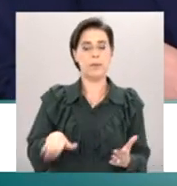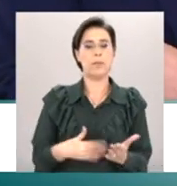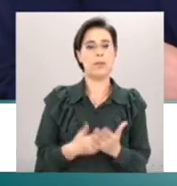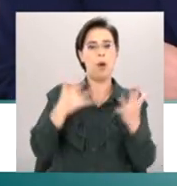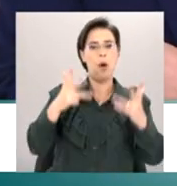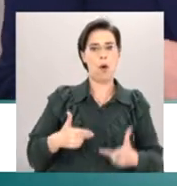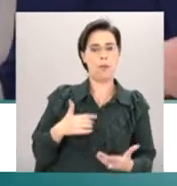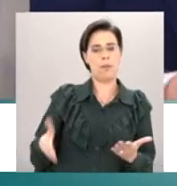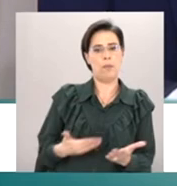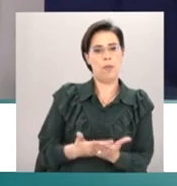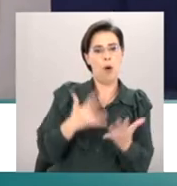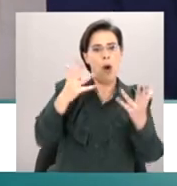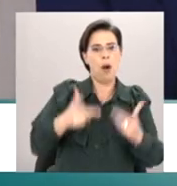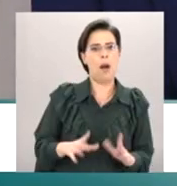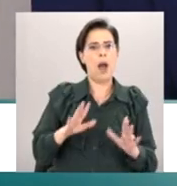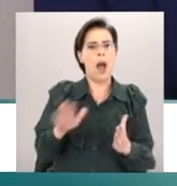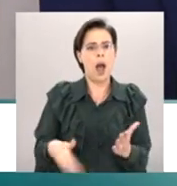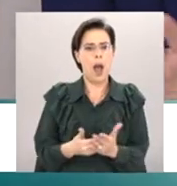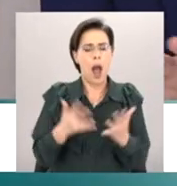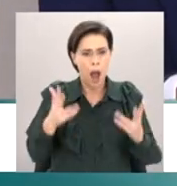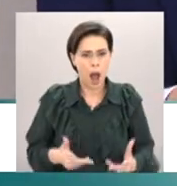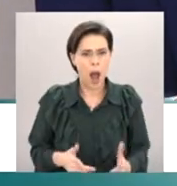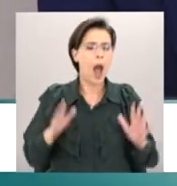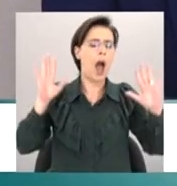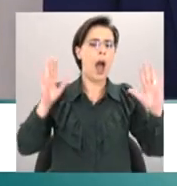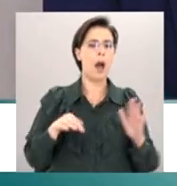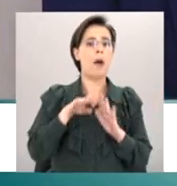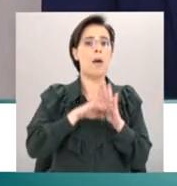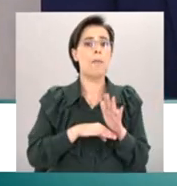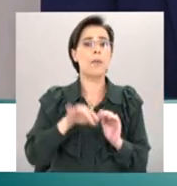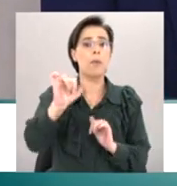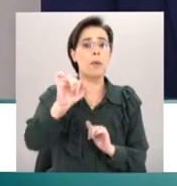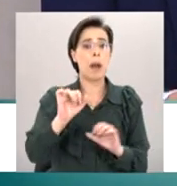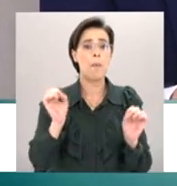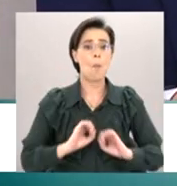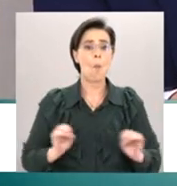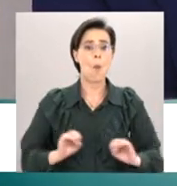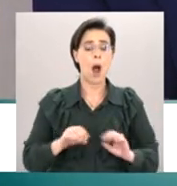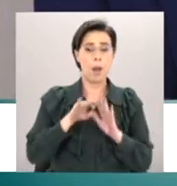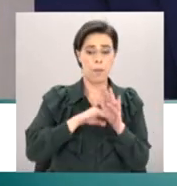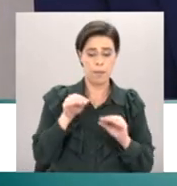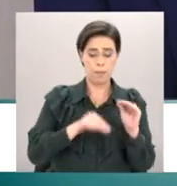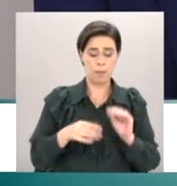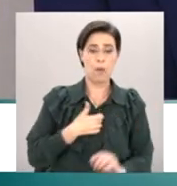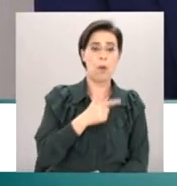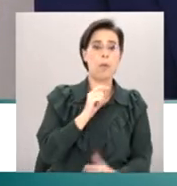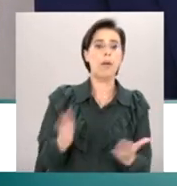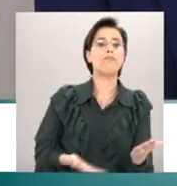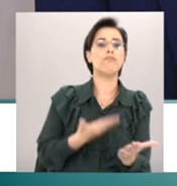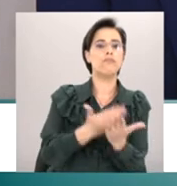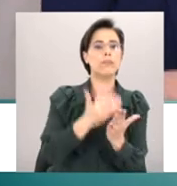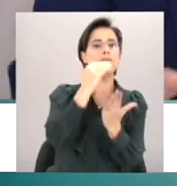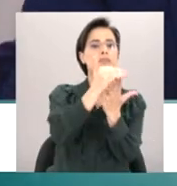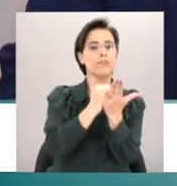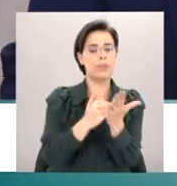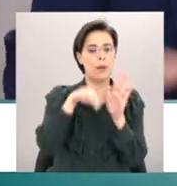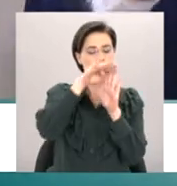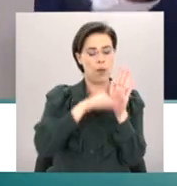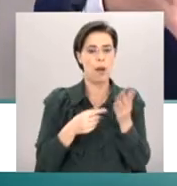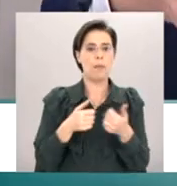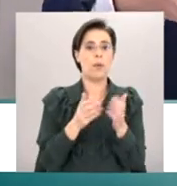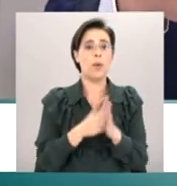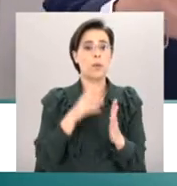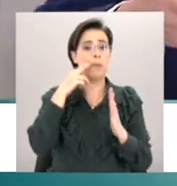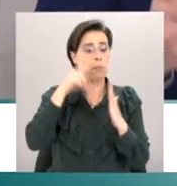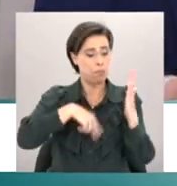favor sabe tratamento é que não aprenderam a iniciativa Liberal o bloco de esquerda apresentou seu problema é o seu problema